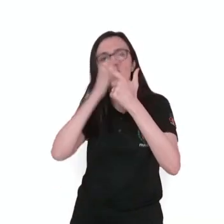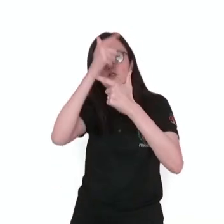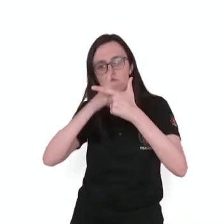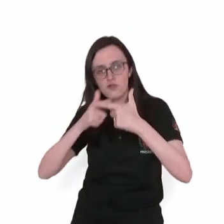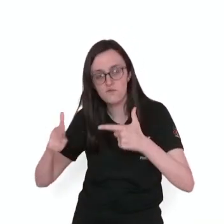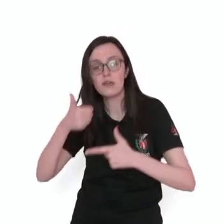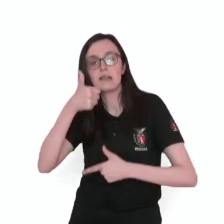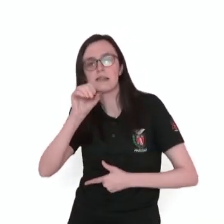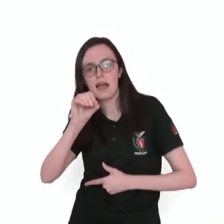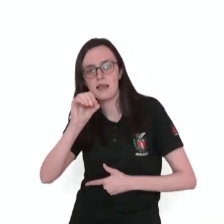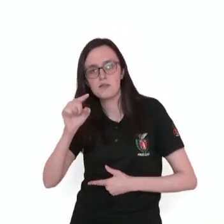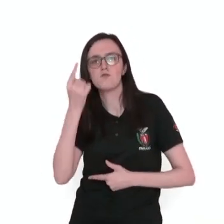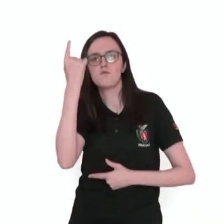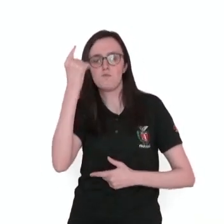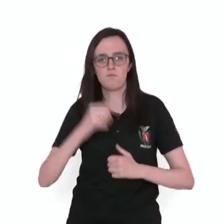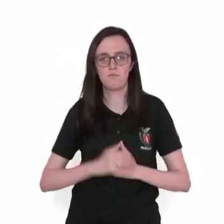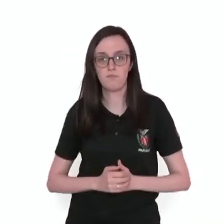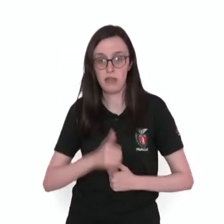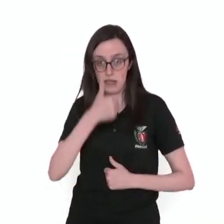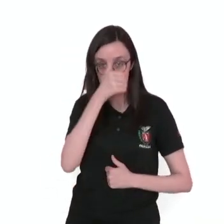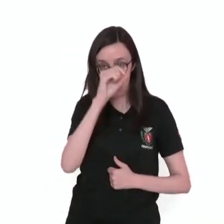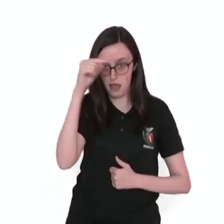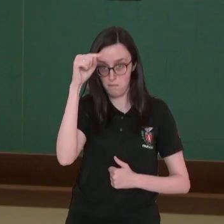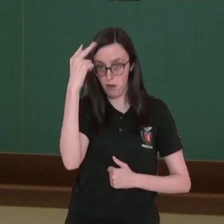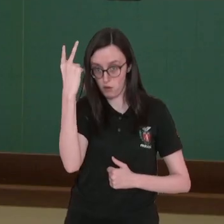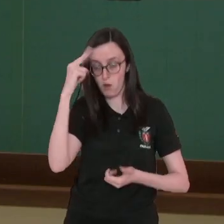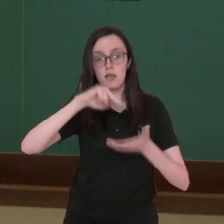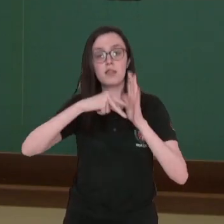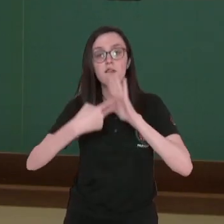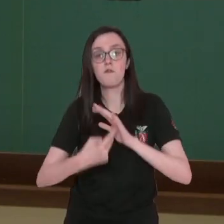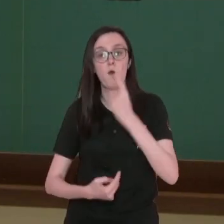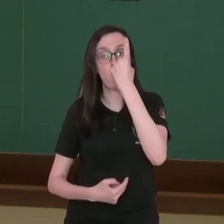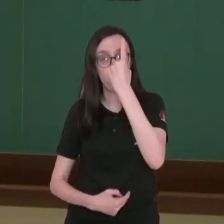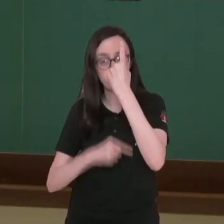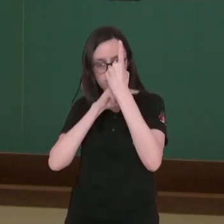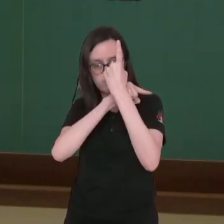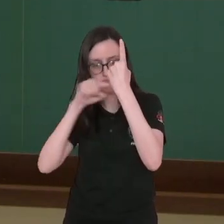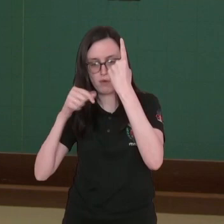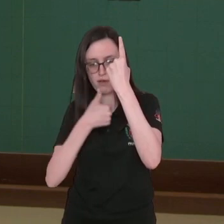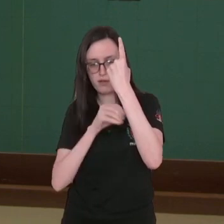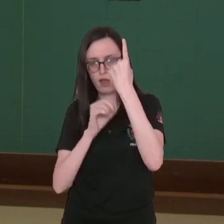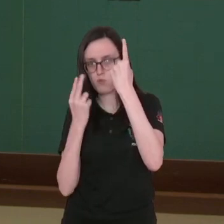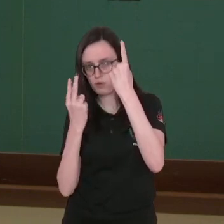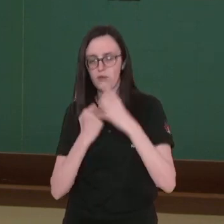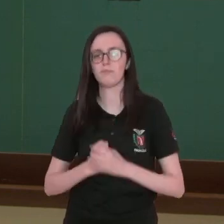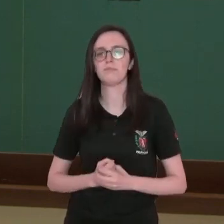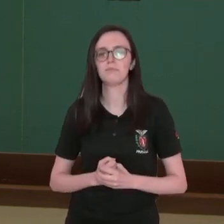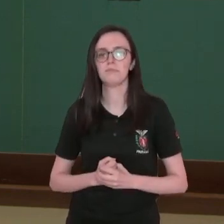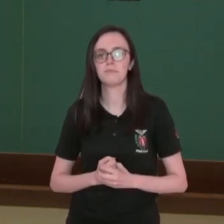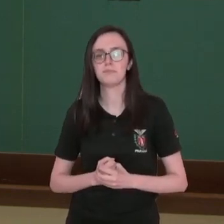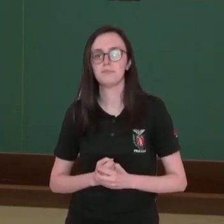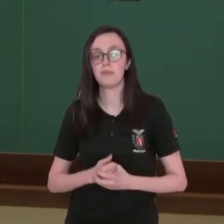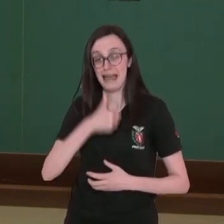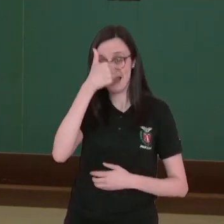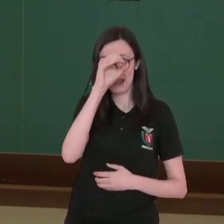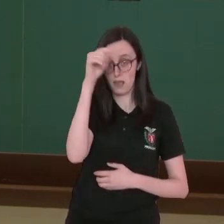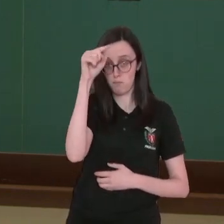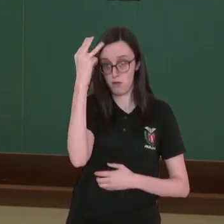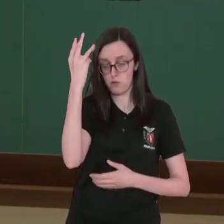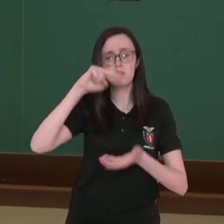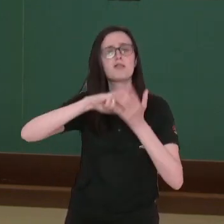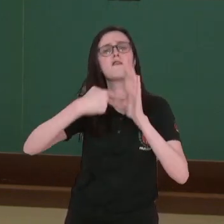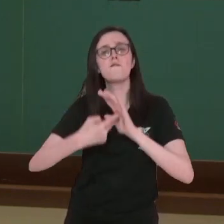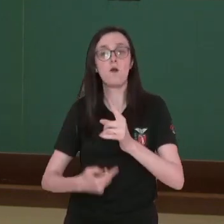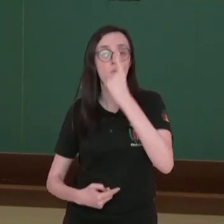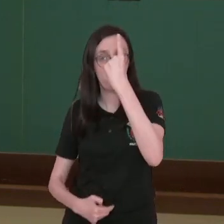1. 10 na menos 2, ele é 1 dividido por 10 ao quadrado. 10 na menos 3, ele